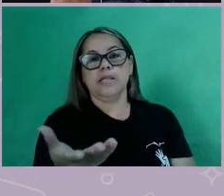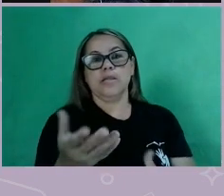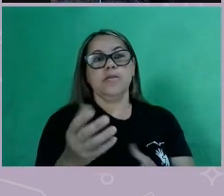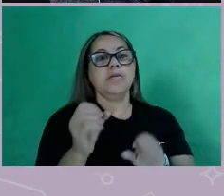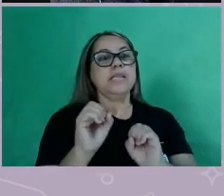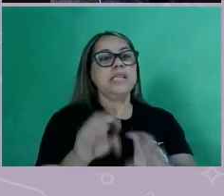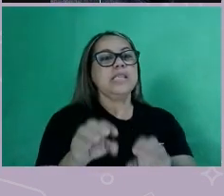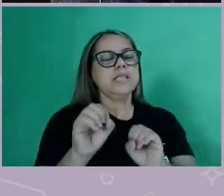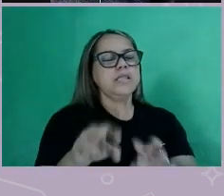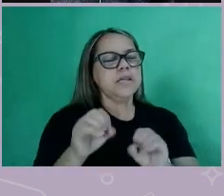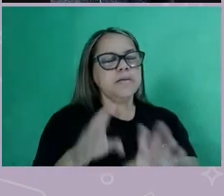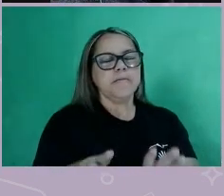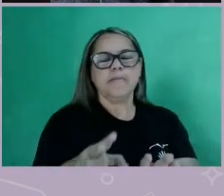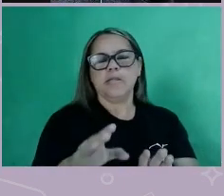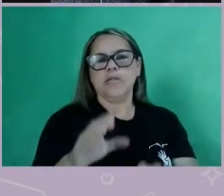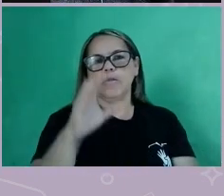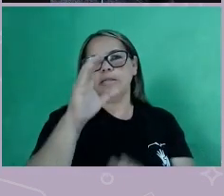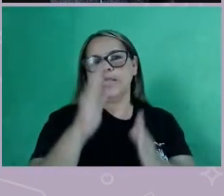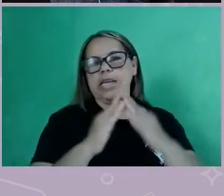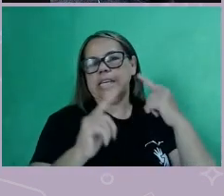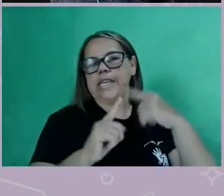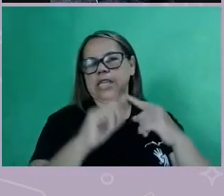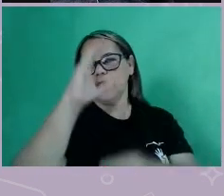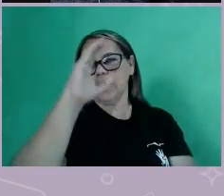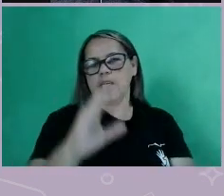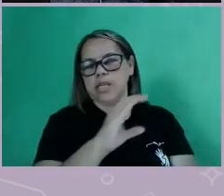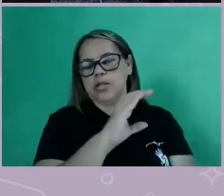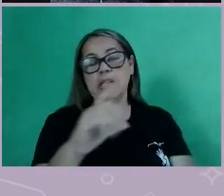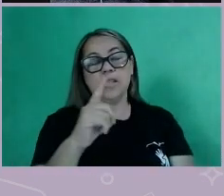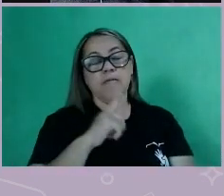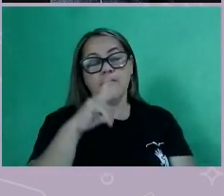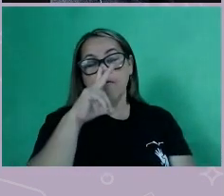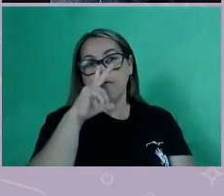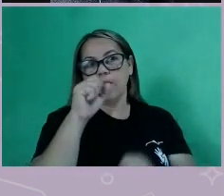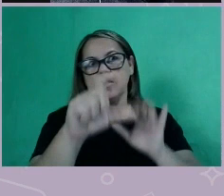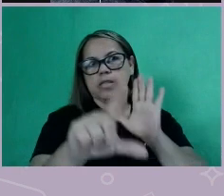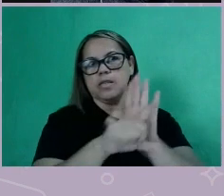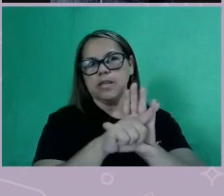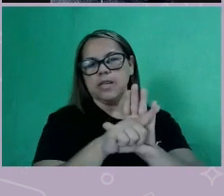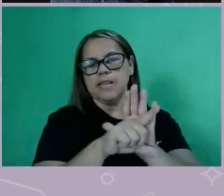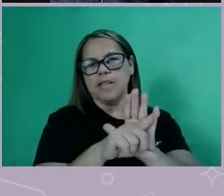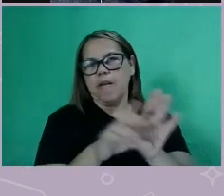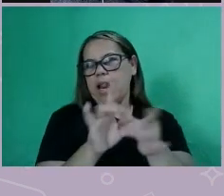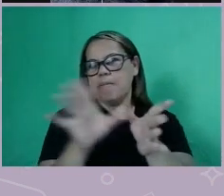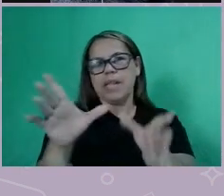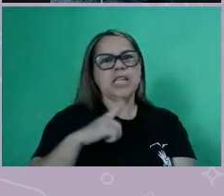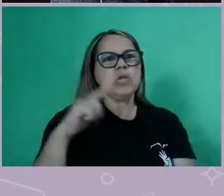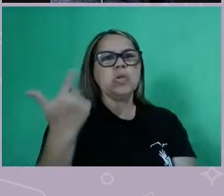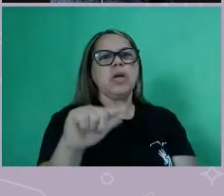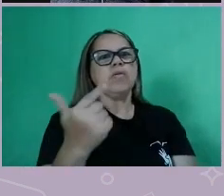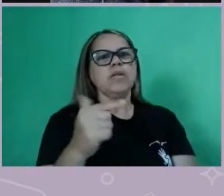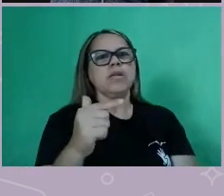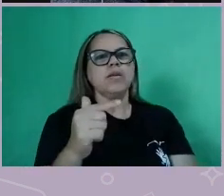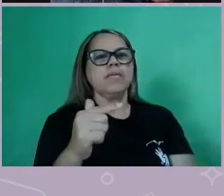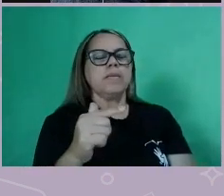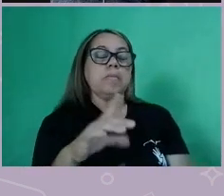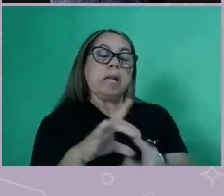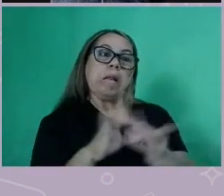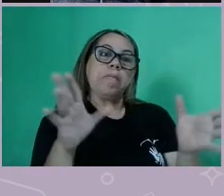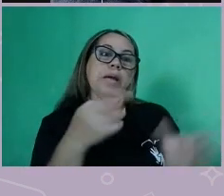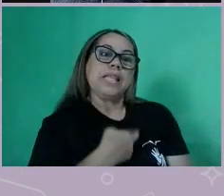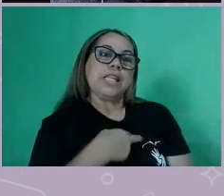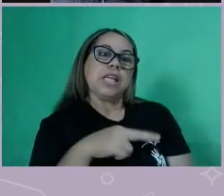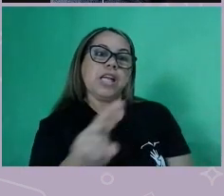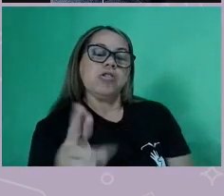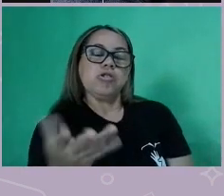tinha força de lei a ela então a liberdade ela simplesmente não existe ou pelo menos a liberdade religiosa a liberdade de